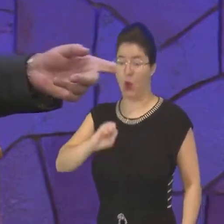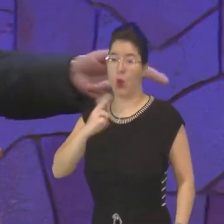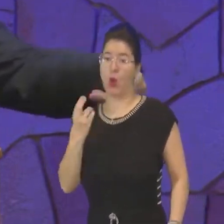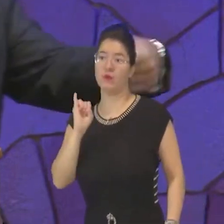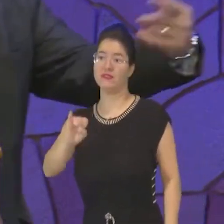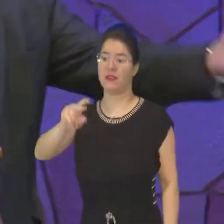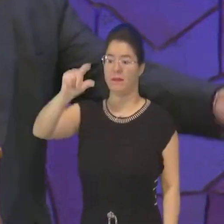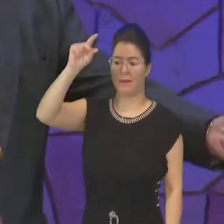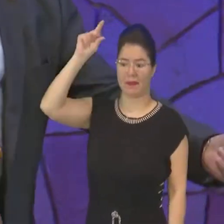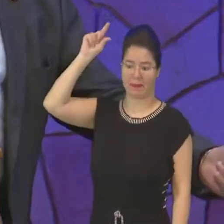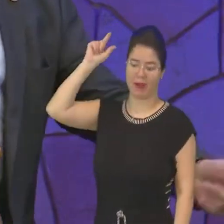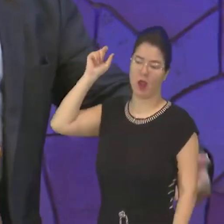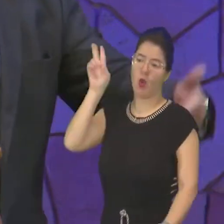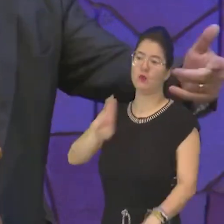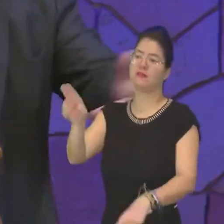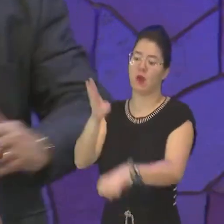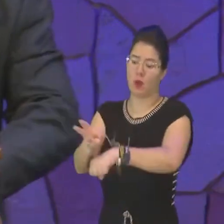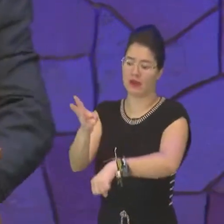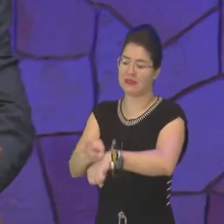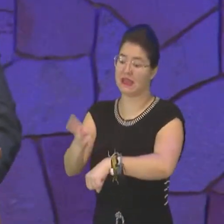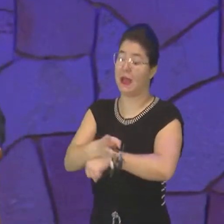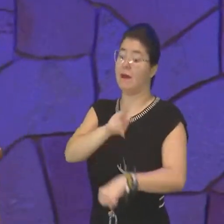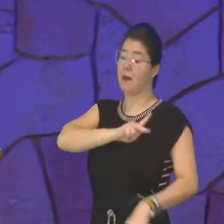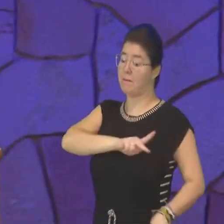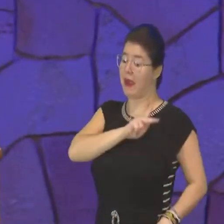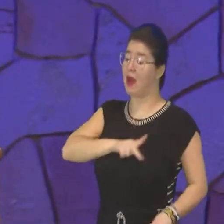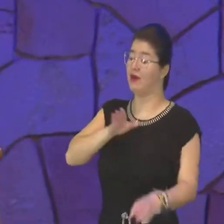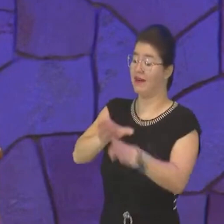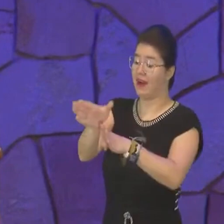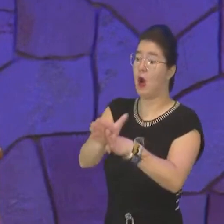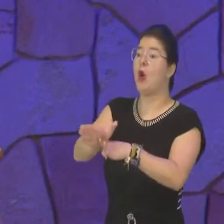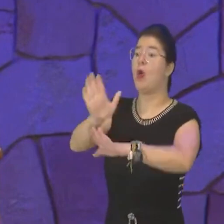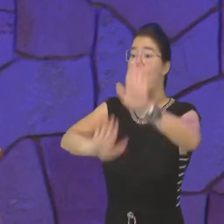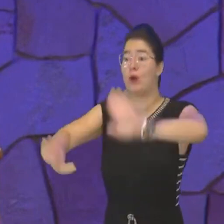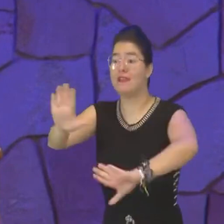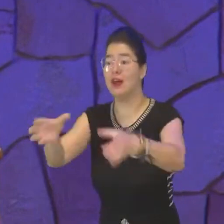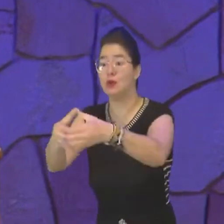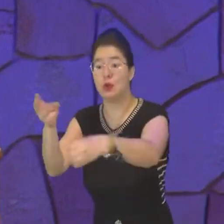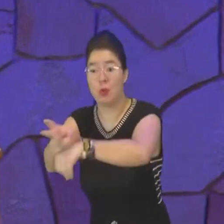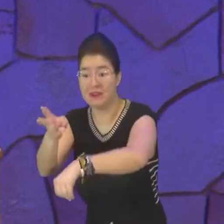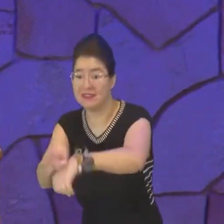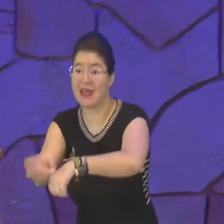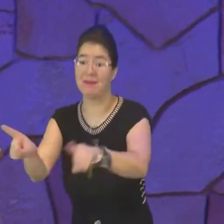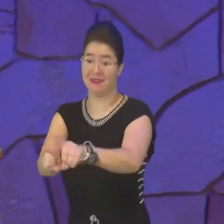tempo já se utilizasse o WhatsApp, ele diria, cuidado com o grupo do WhatsApp.